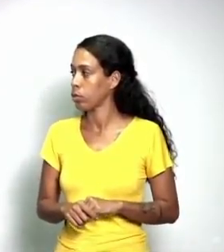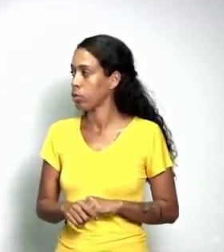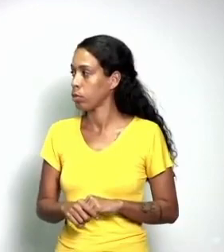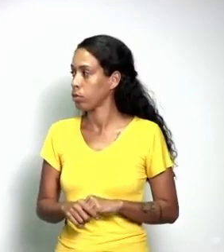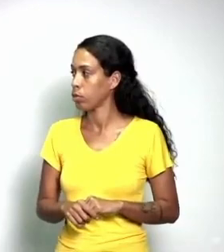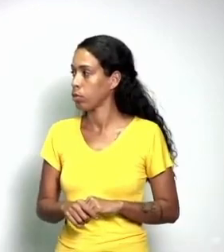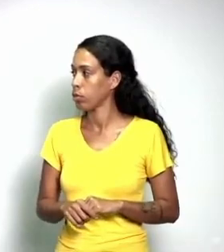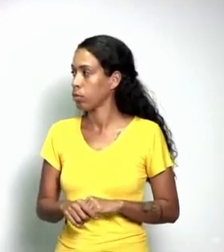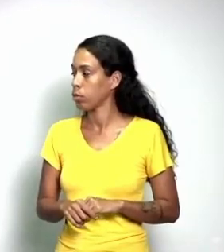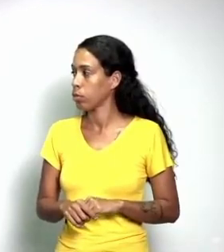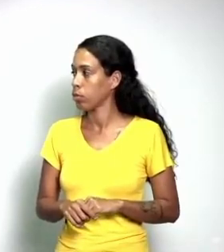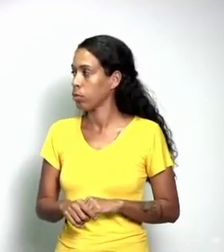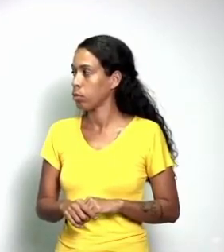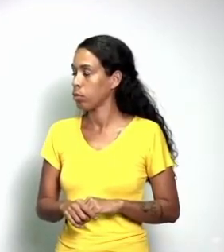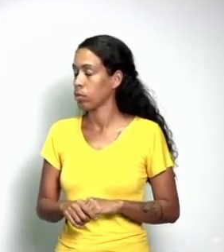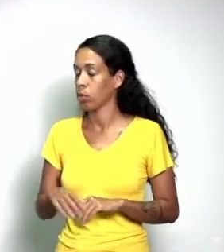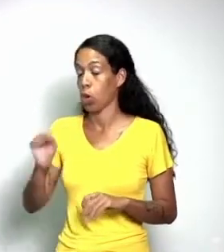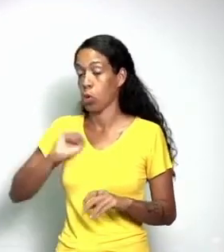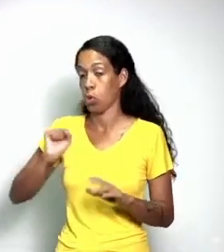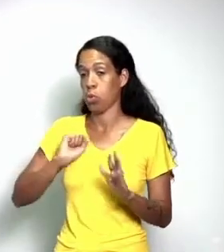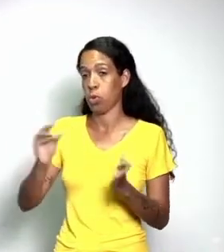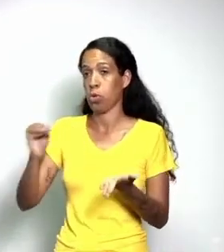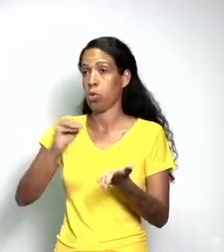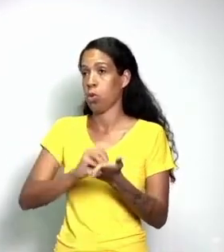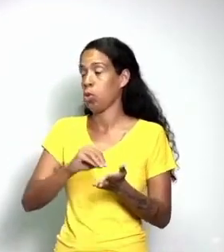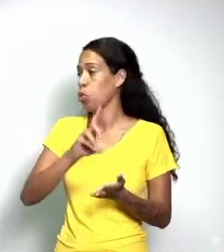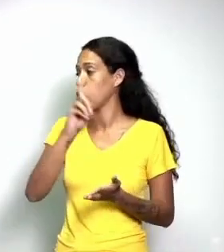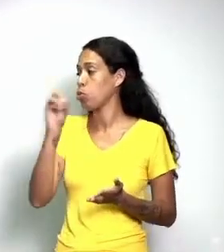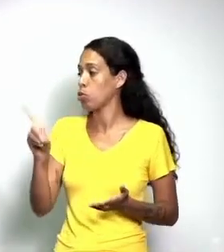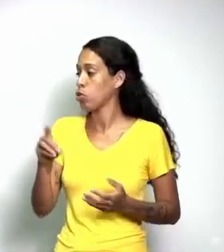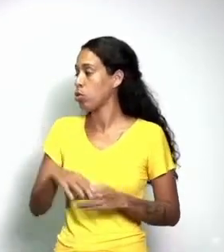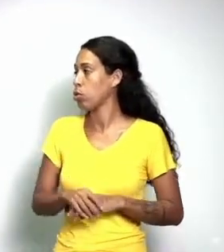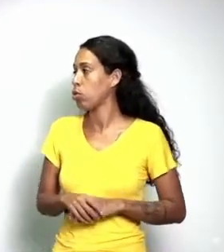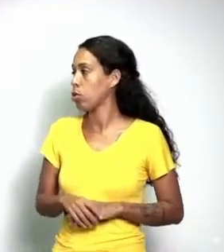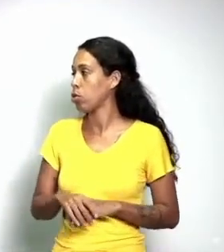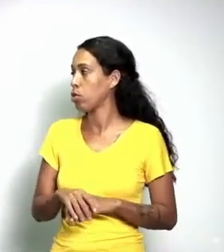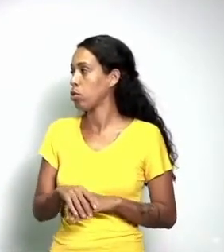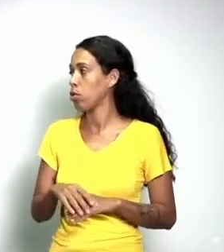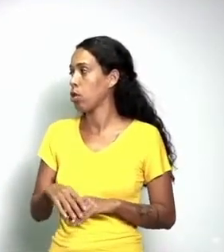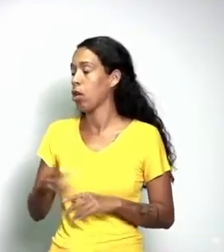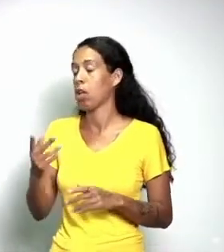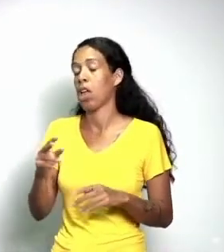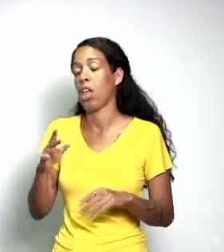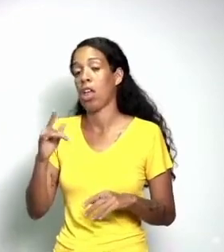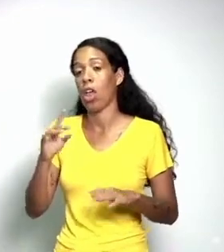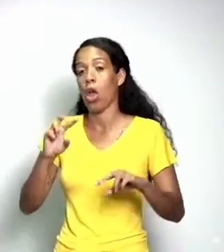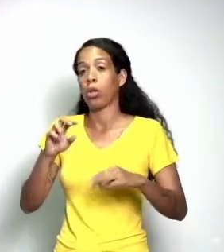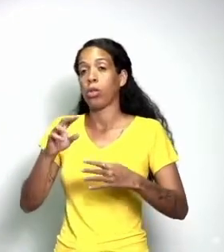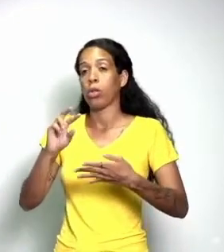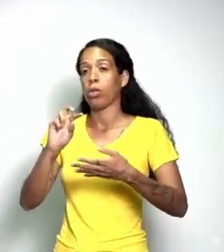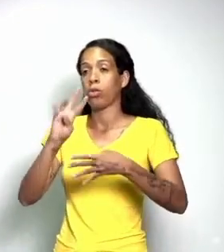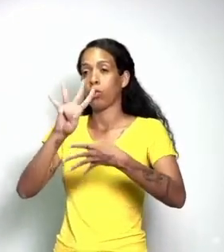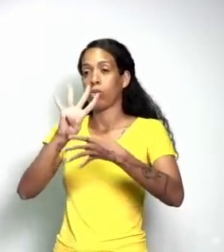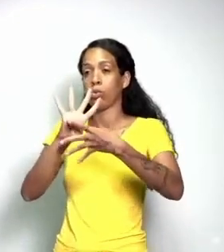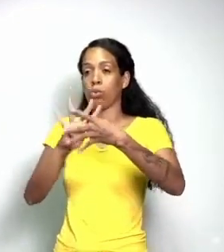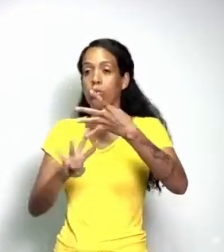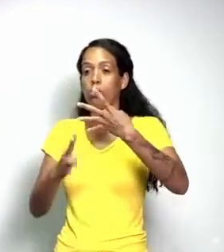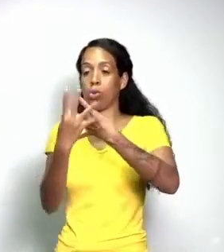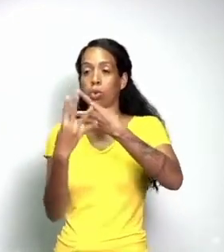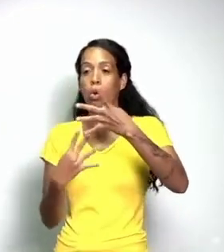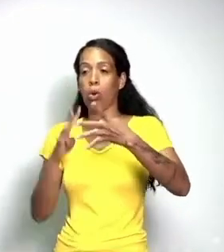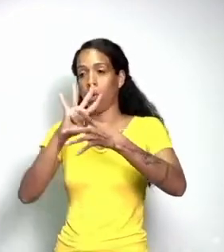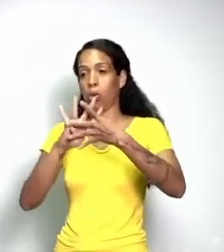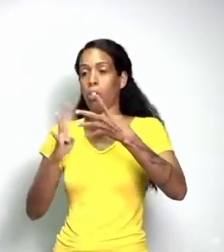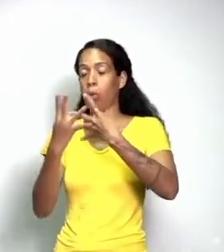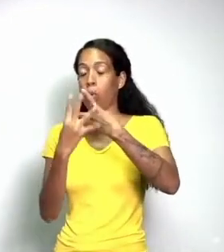No caso, a gente vai lidar com números, né? Se não tiver número, se for, por exemplo, um documentário, onde a gente não está pensando necessariamente